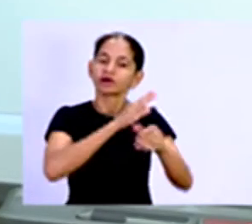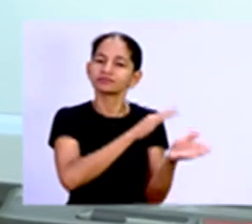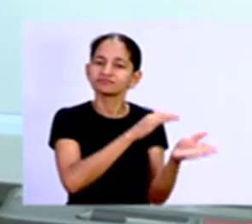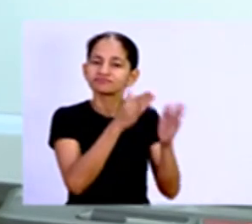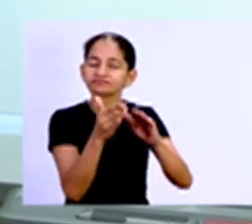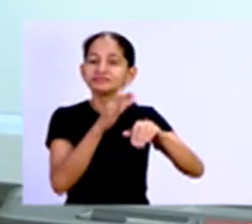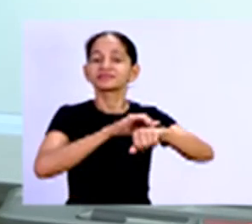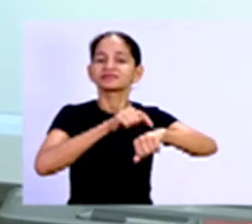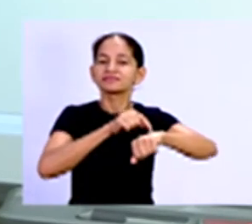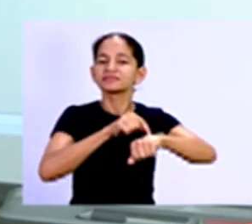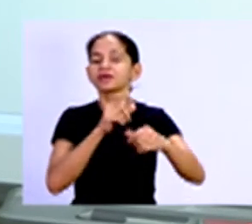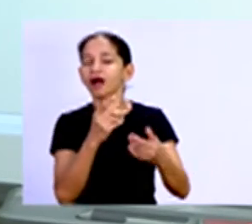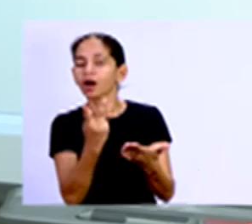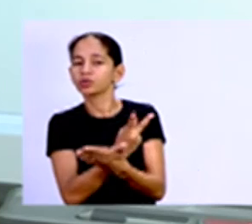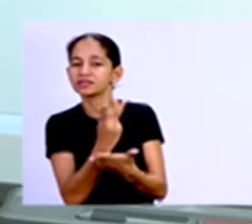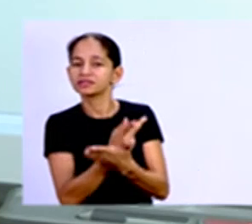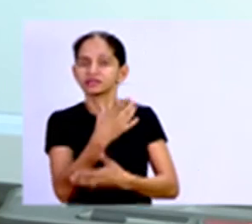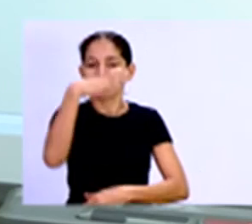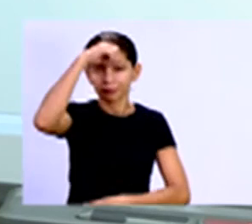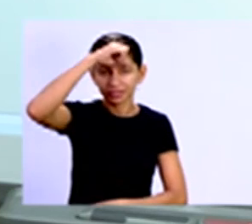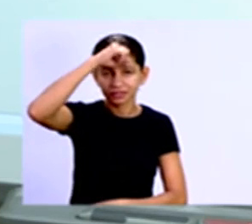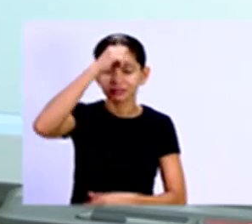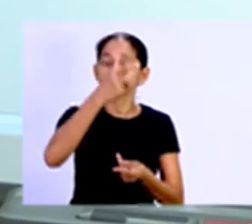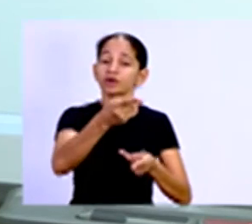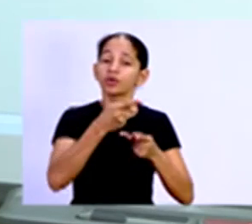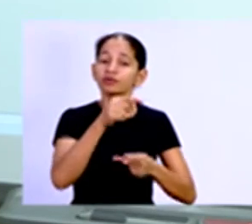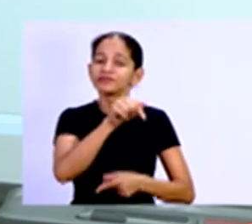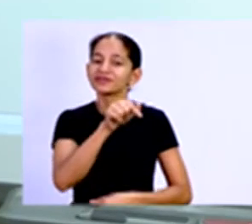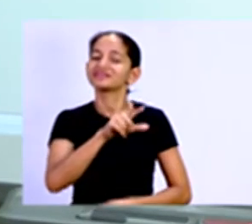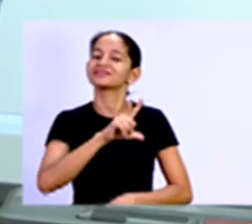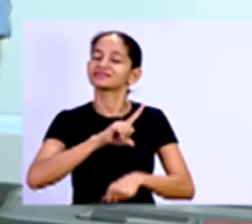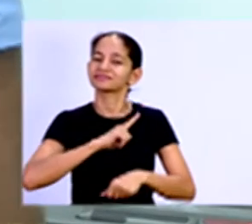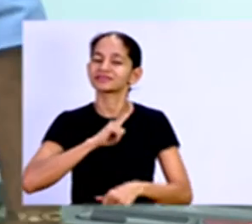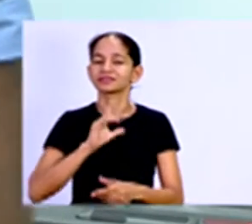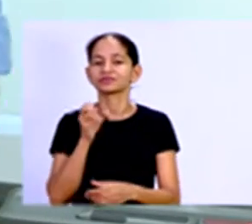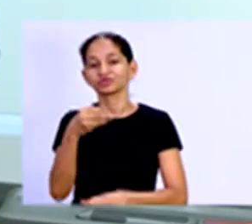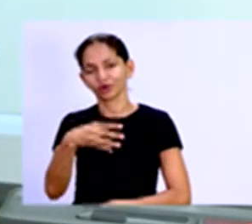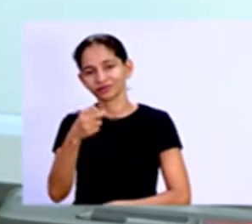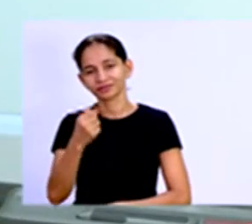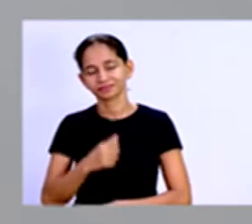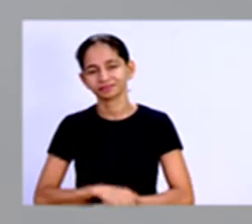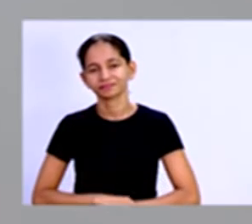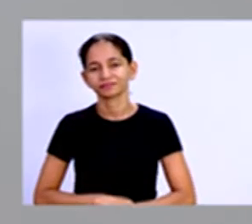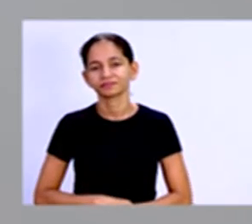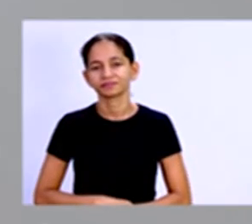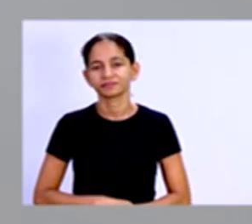de estar construindo também a própria sociedade. Te convido a estar conosco nessa nova discussão.